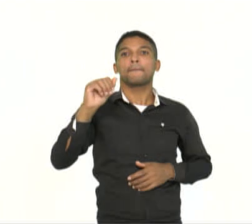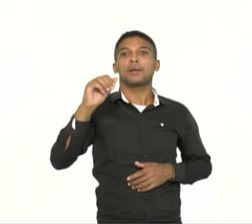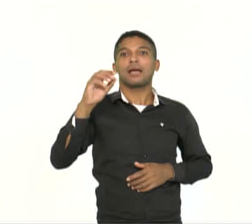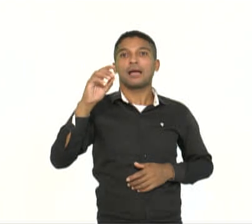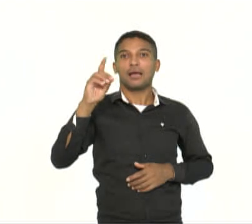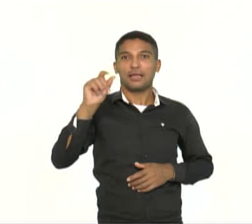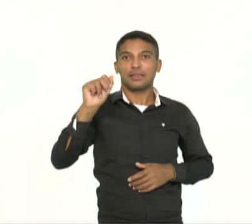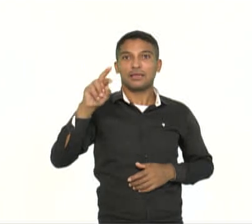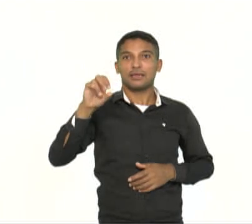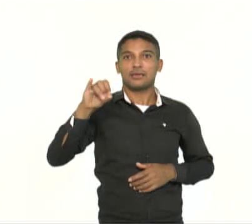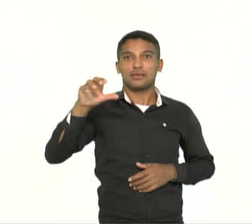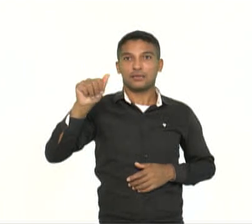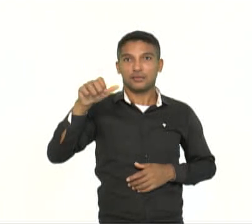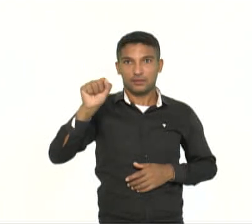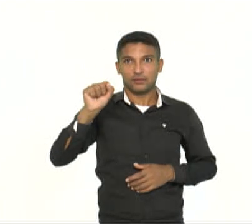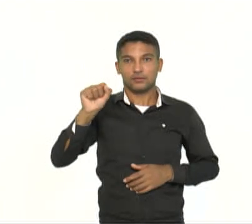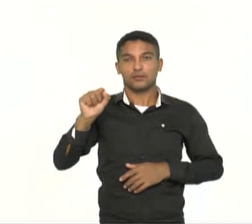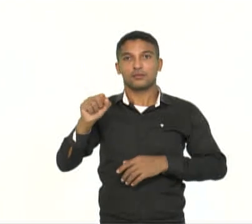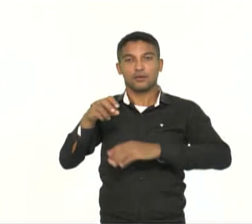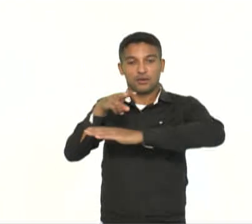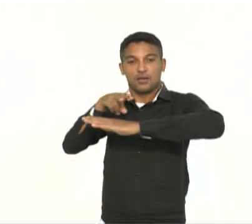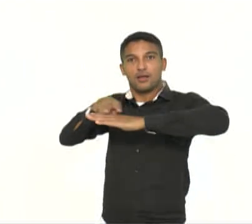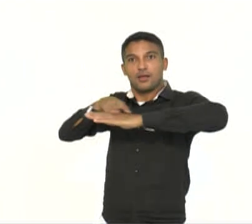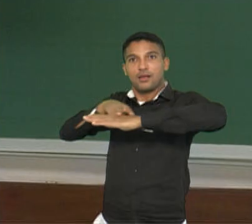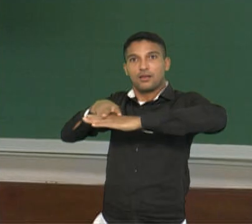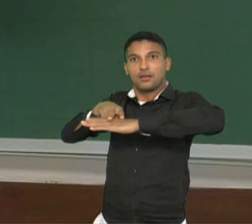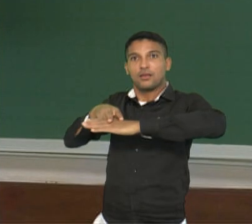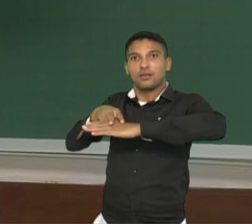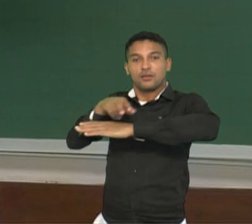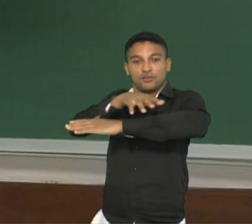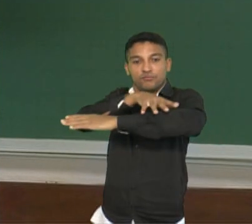Pampas Gaúchos. Então são áreas que apresentam